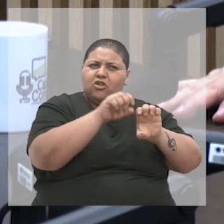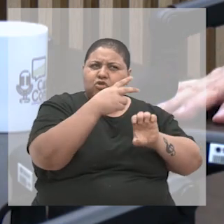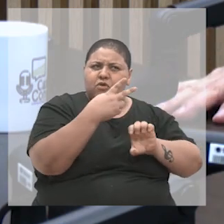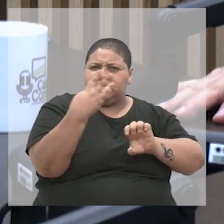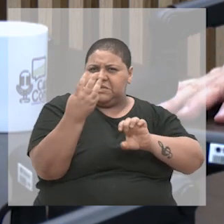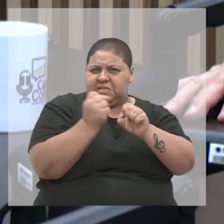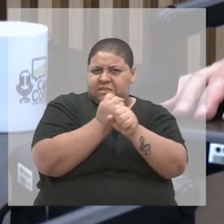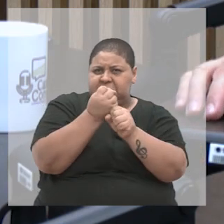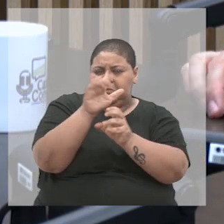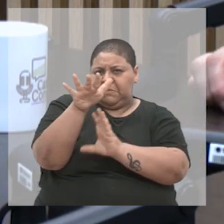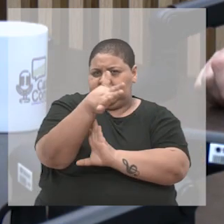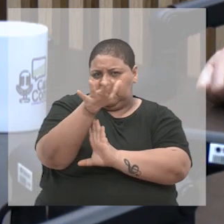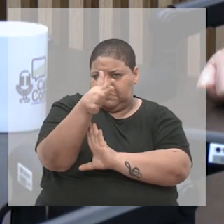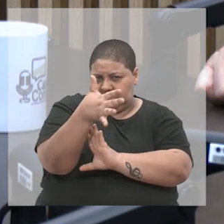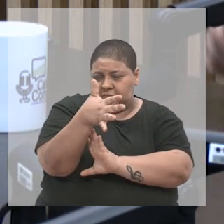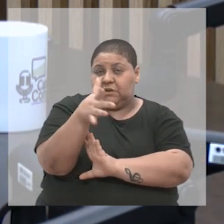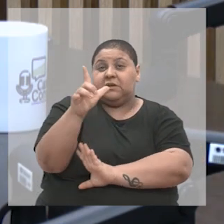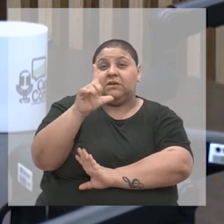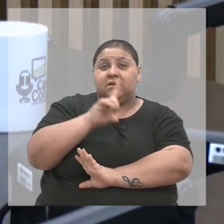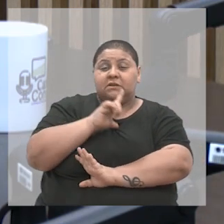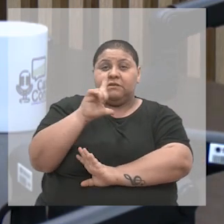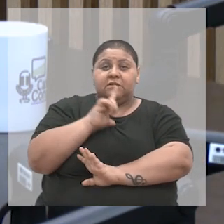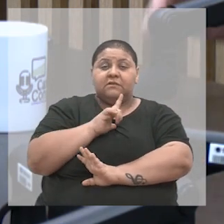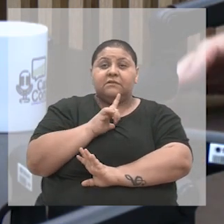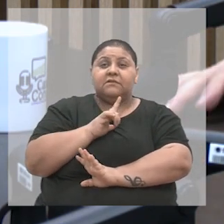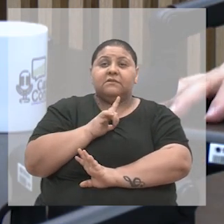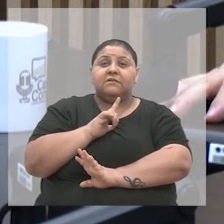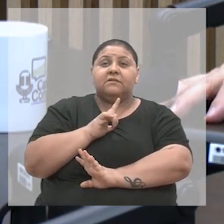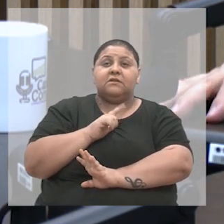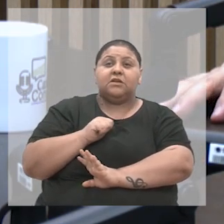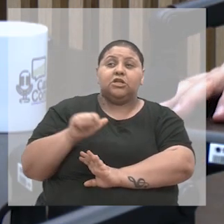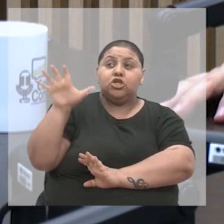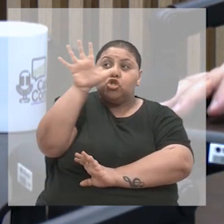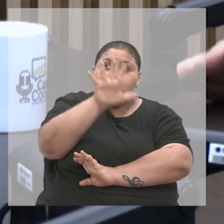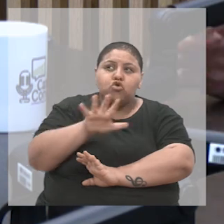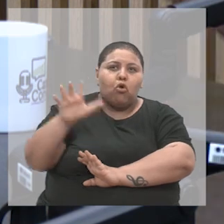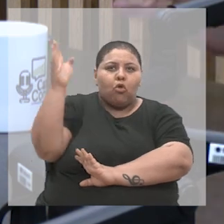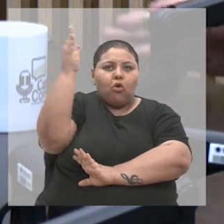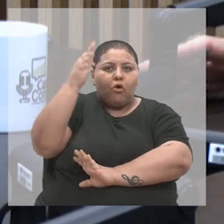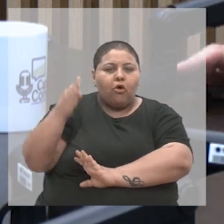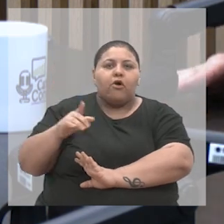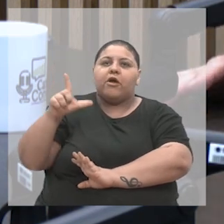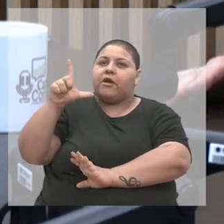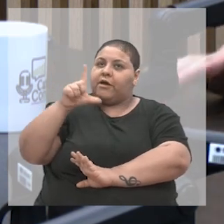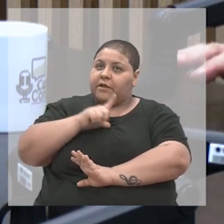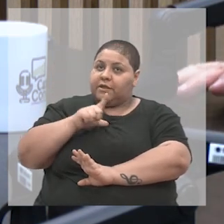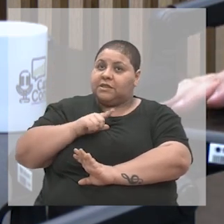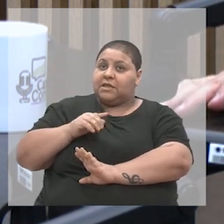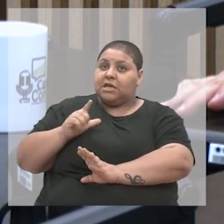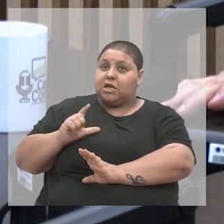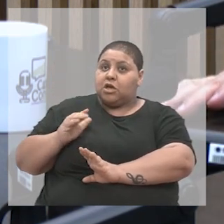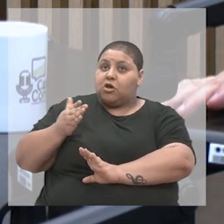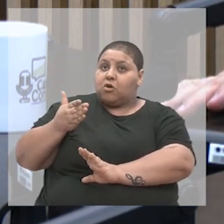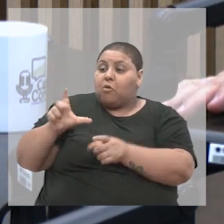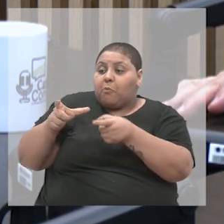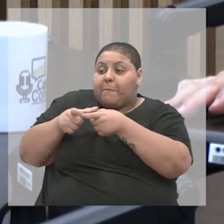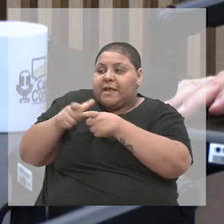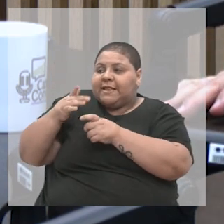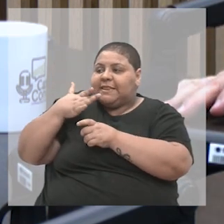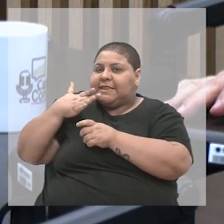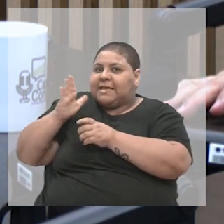3 anos aí, né? Existem vários polos em todo o Brasil, né? A gente tem o mini handebol, hoje é o nosso